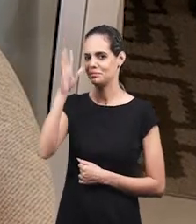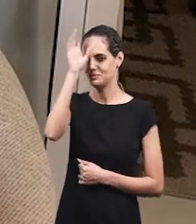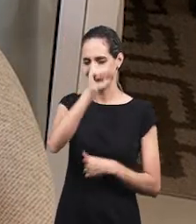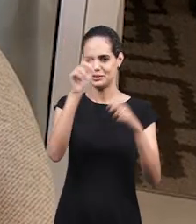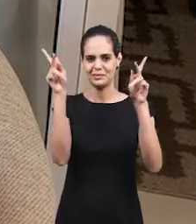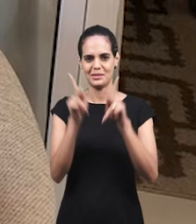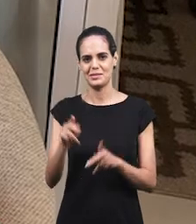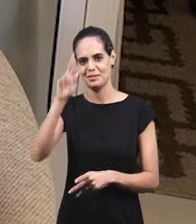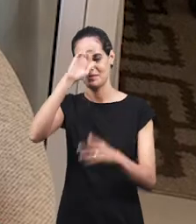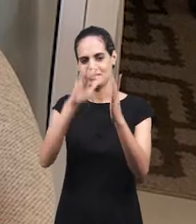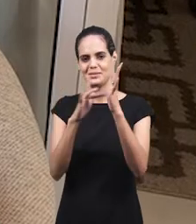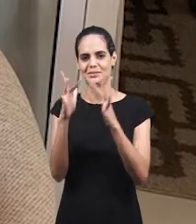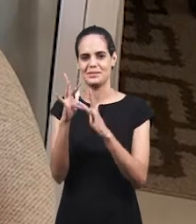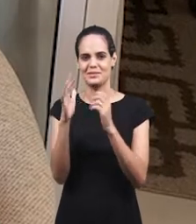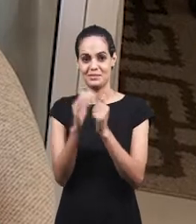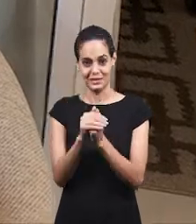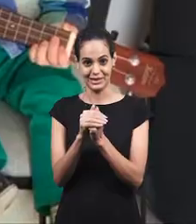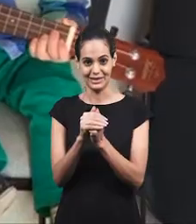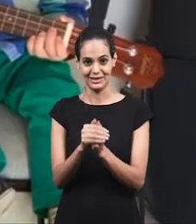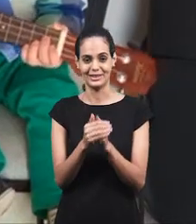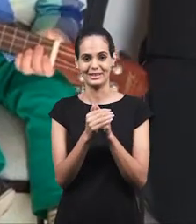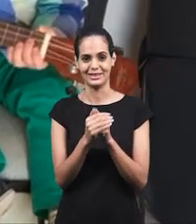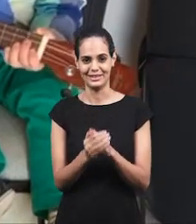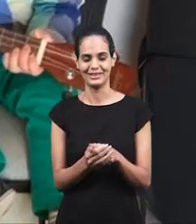meu aprendizado. A paz do Senhor Jesus.